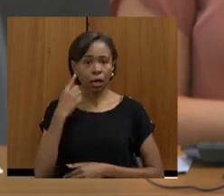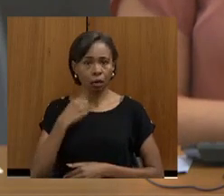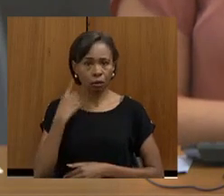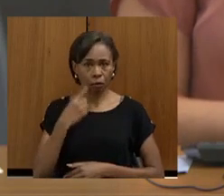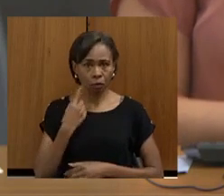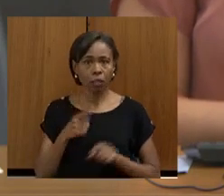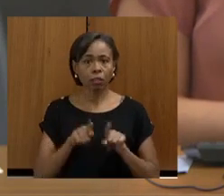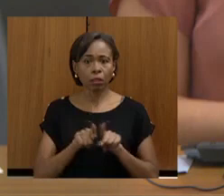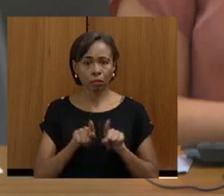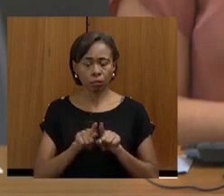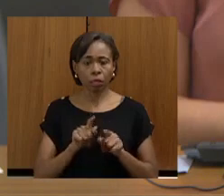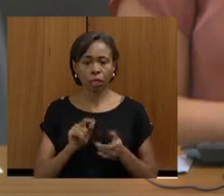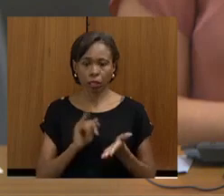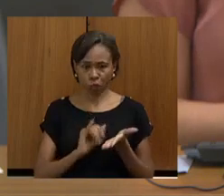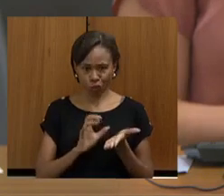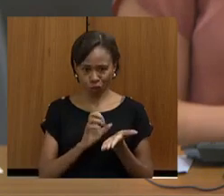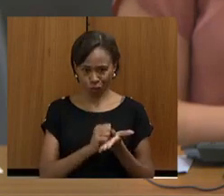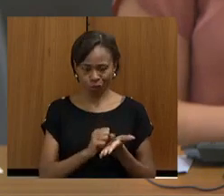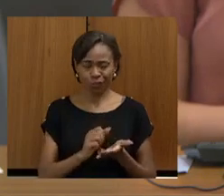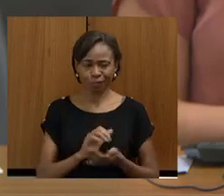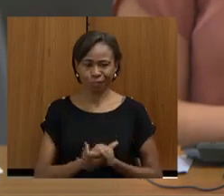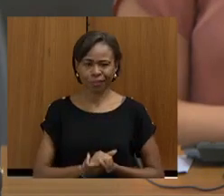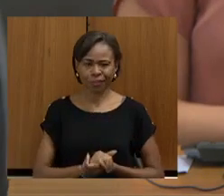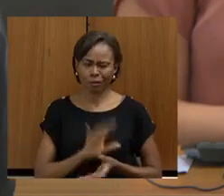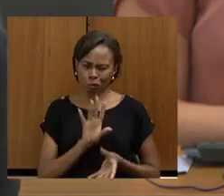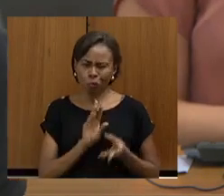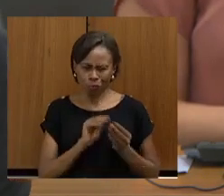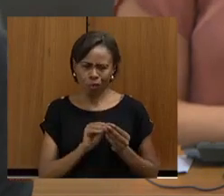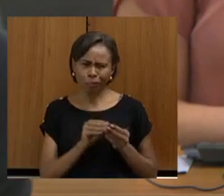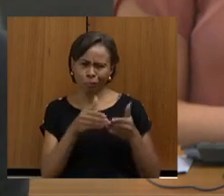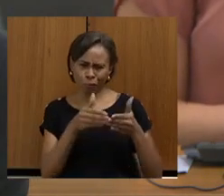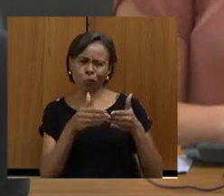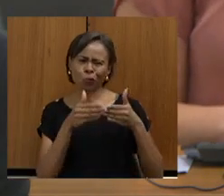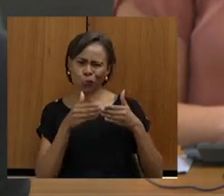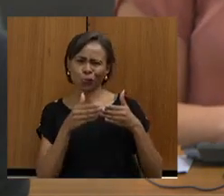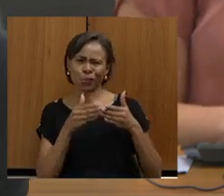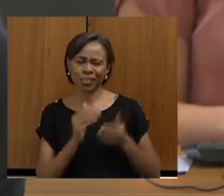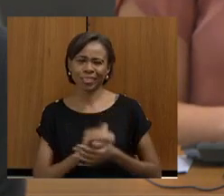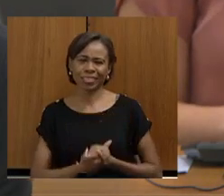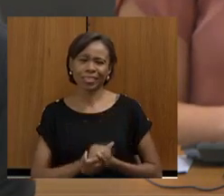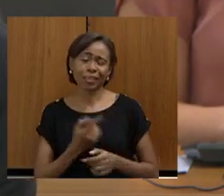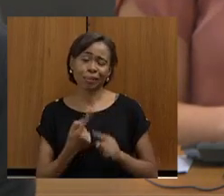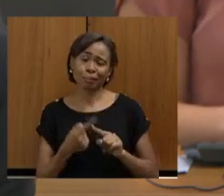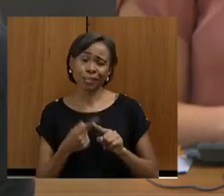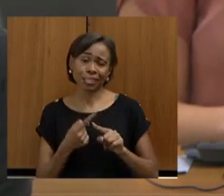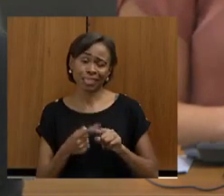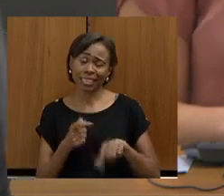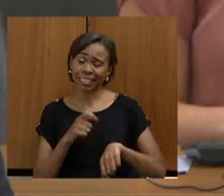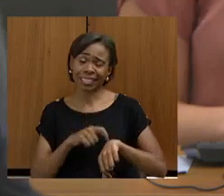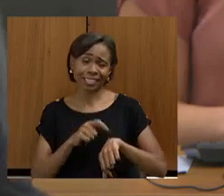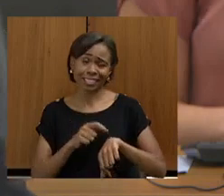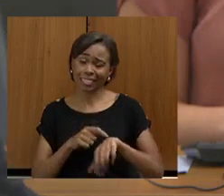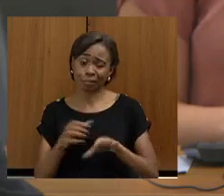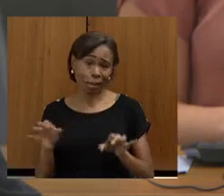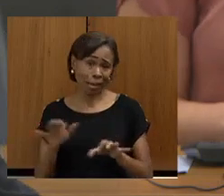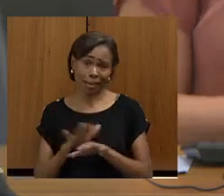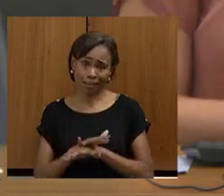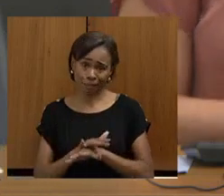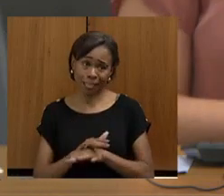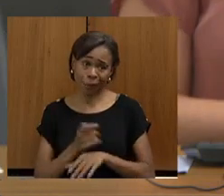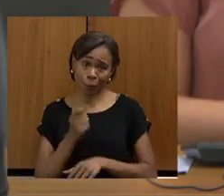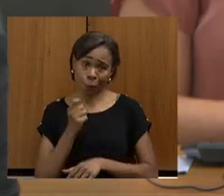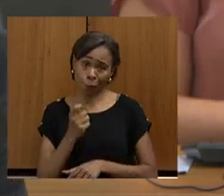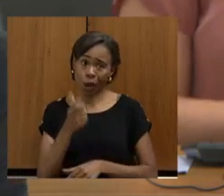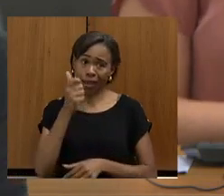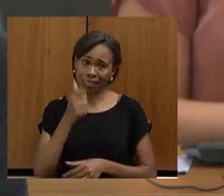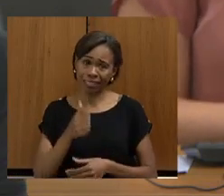também que fez a inscrição. Aí, pedi para ser bem breve, doutora Marina? Por gentileza, porque, senão, eu não consigo encerrar, porque está chegando o final